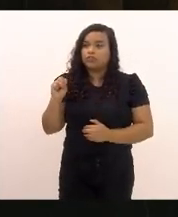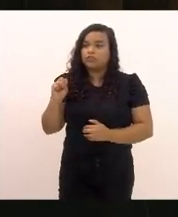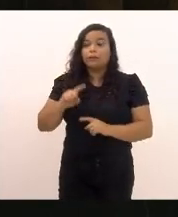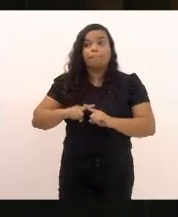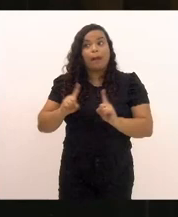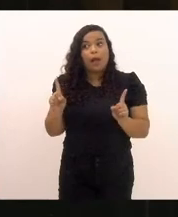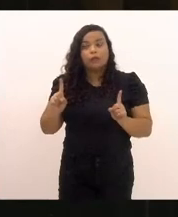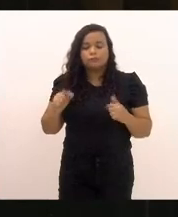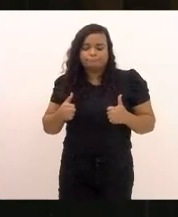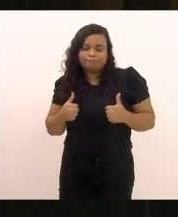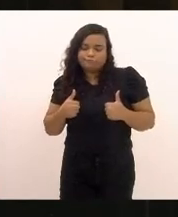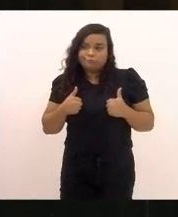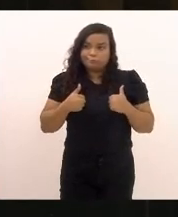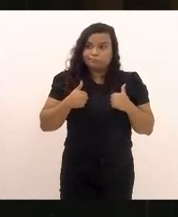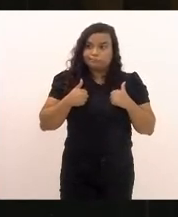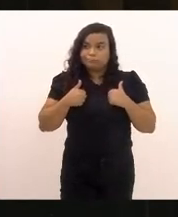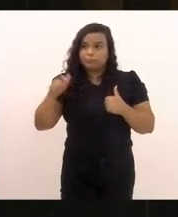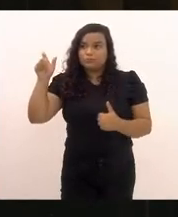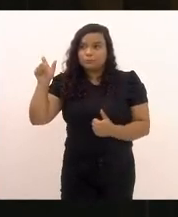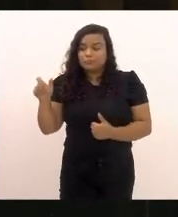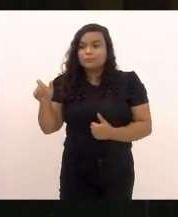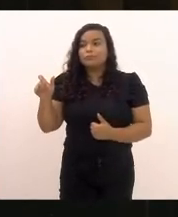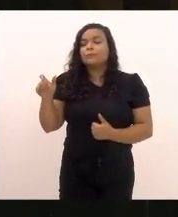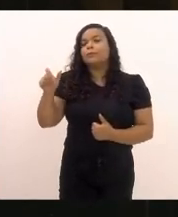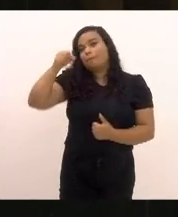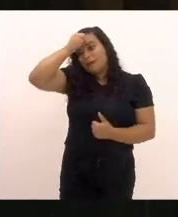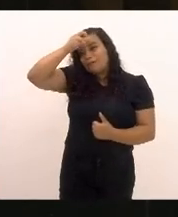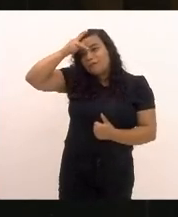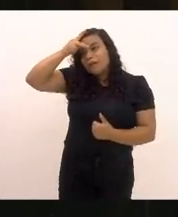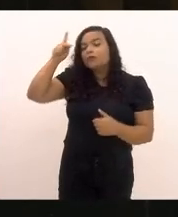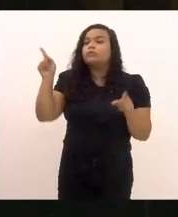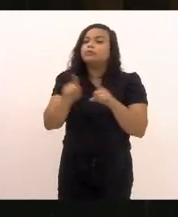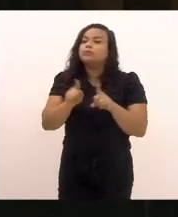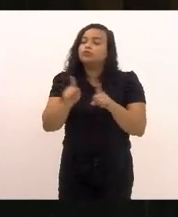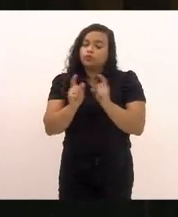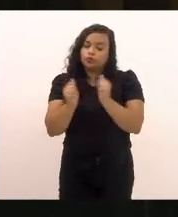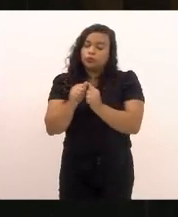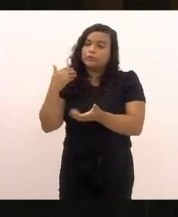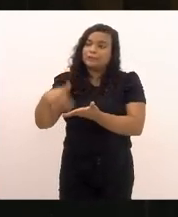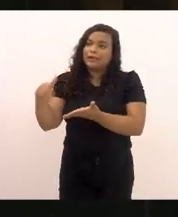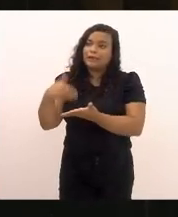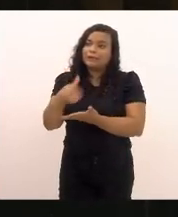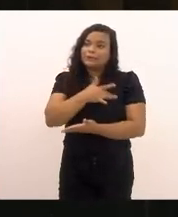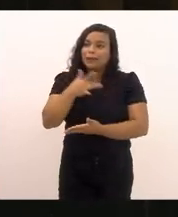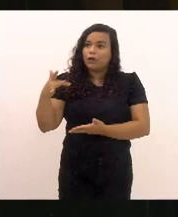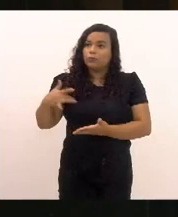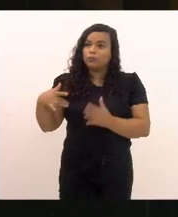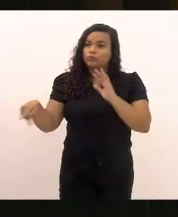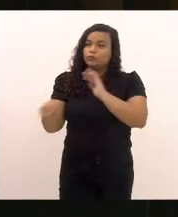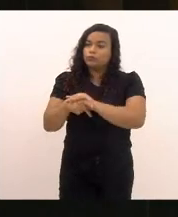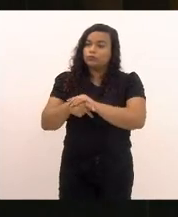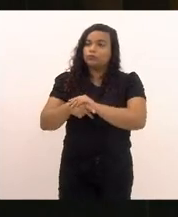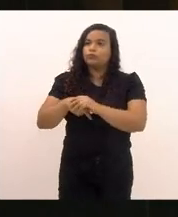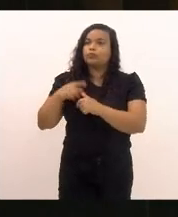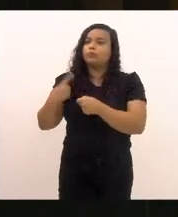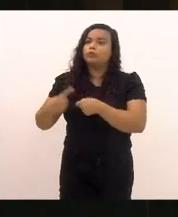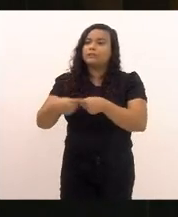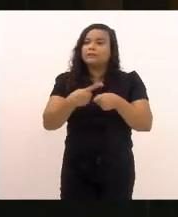junto com o secretário de saúde do município, Daniel